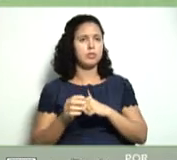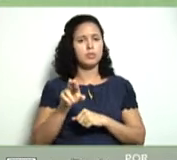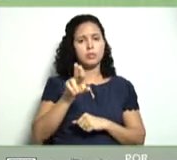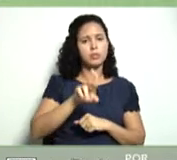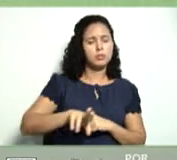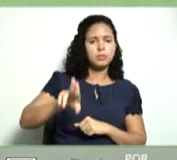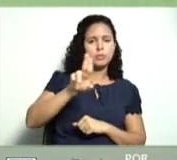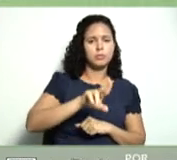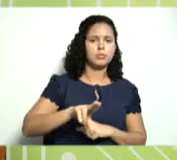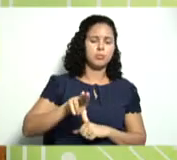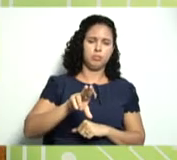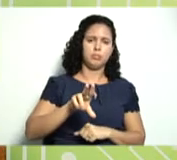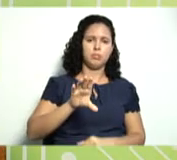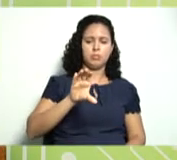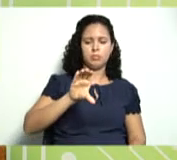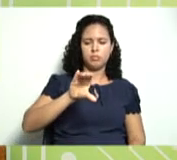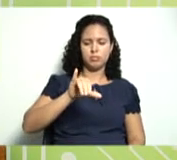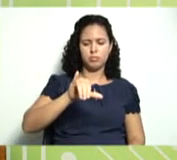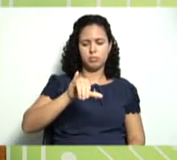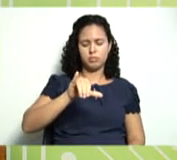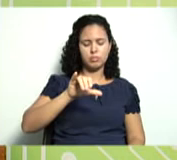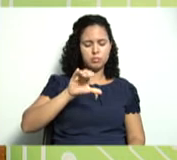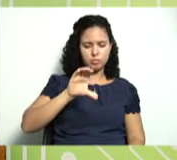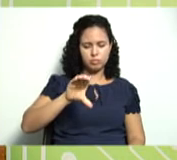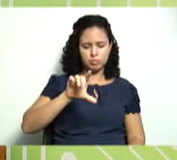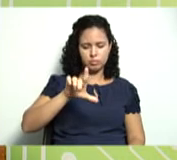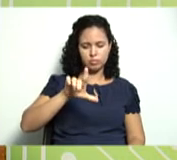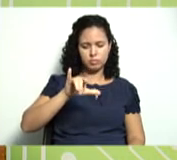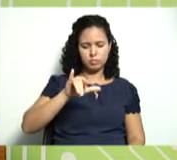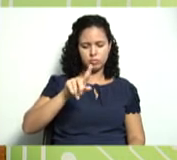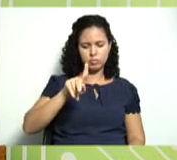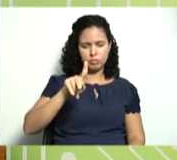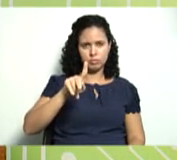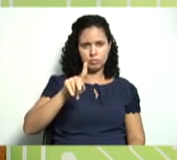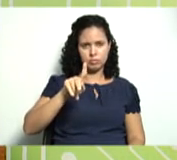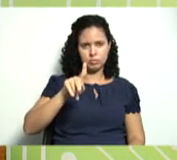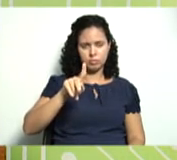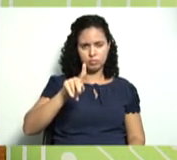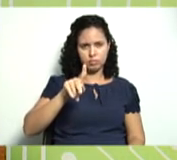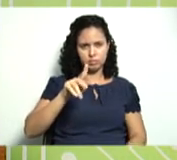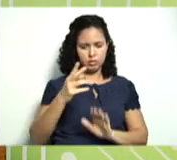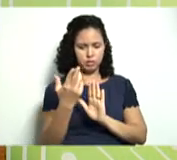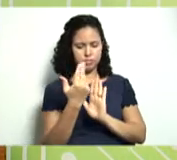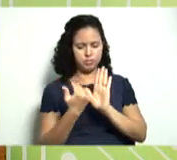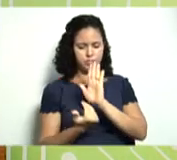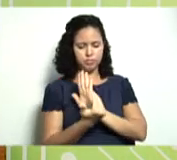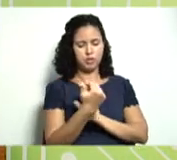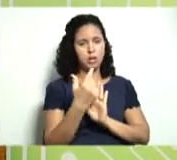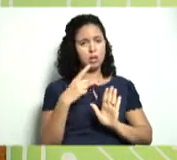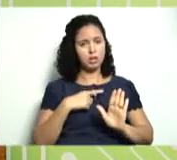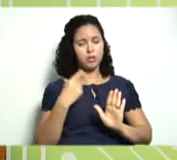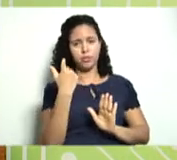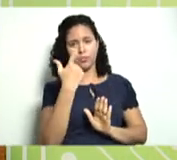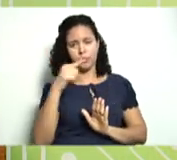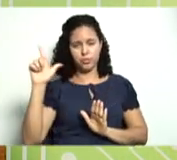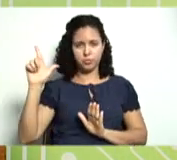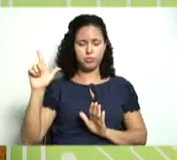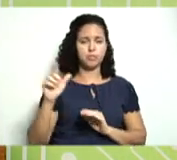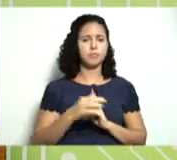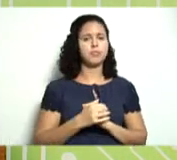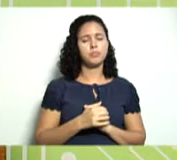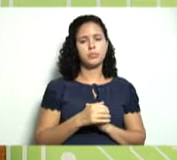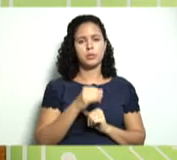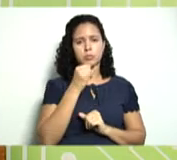de clipe arte para poder fazer alguma ilustração existe outras formas de inserir imagens você utilizando o recurso de